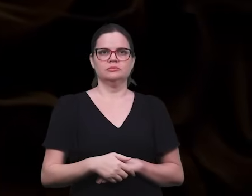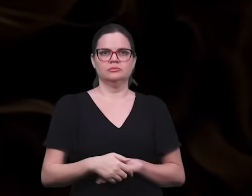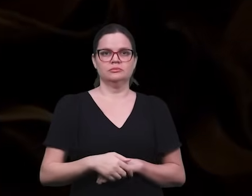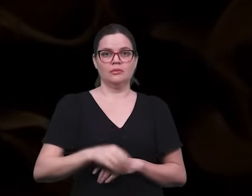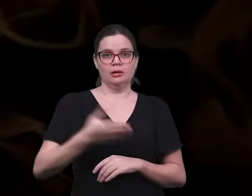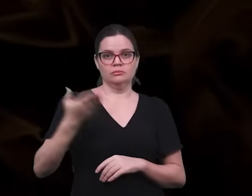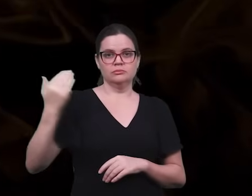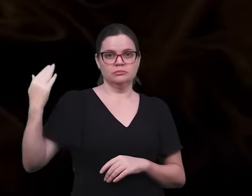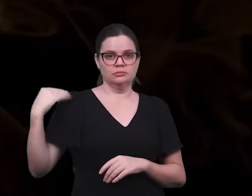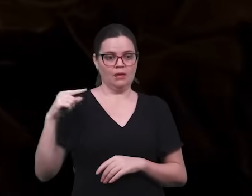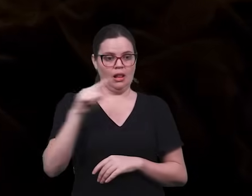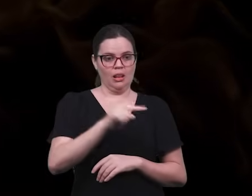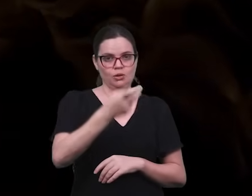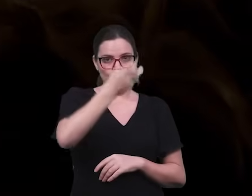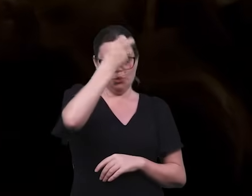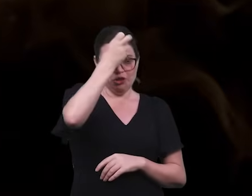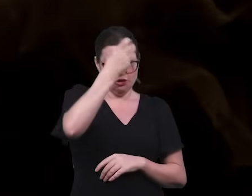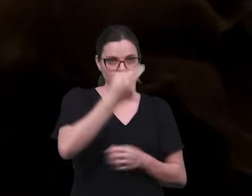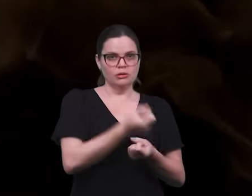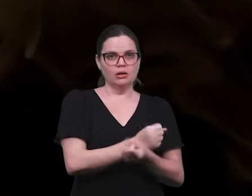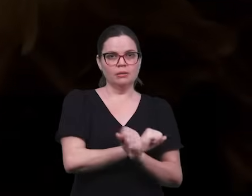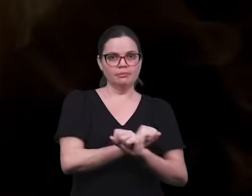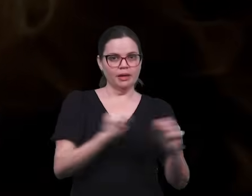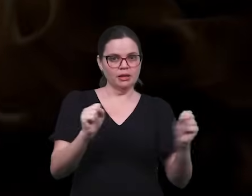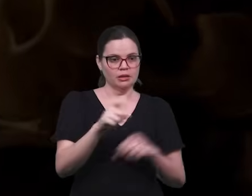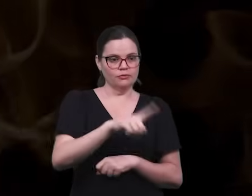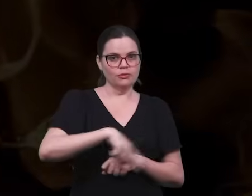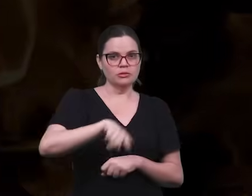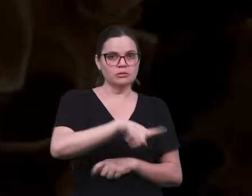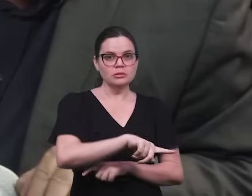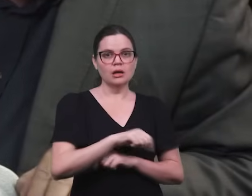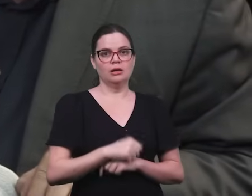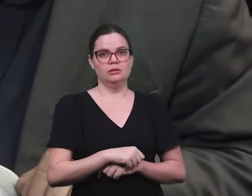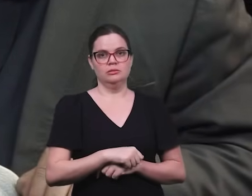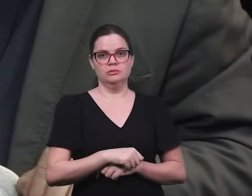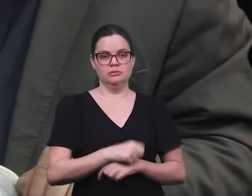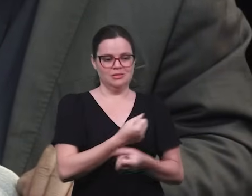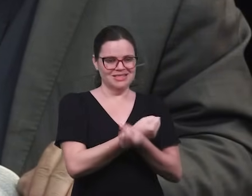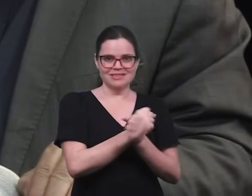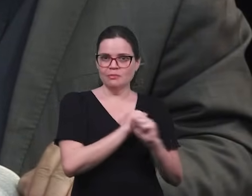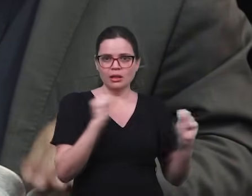do Egito vos subi e vos tirei da casa da servidão. Então,